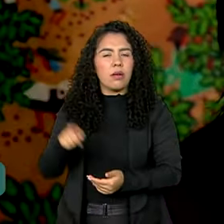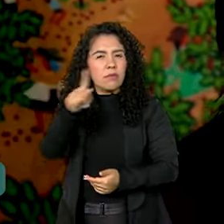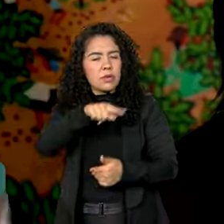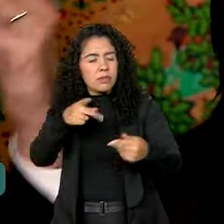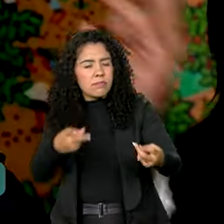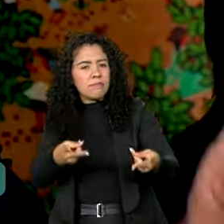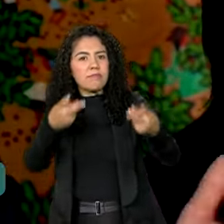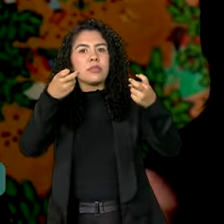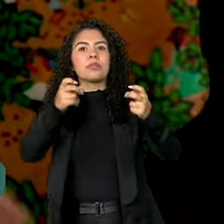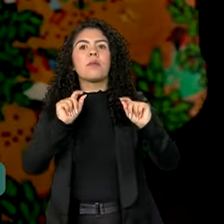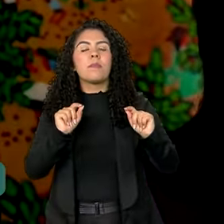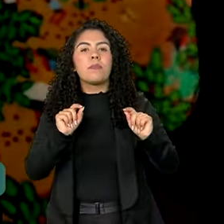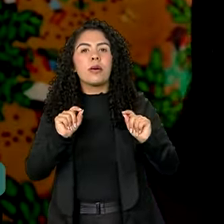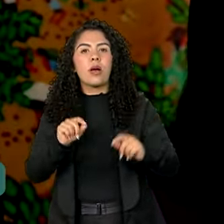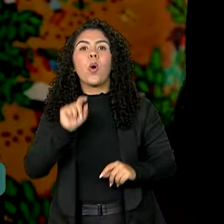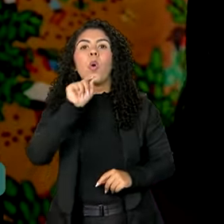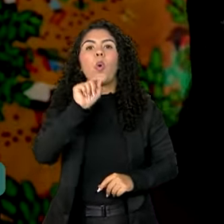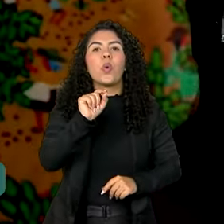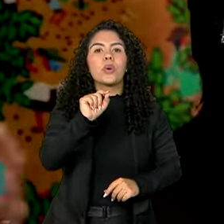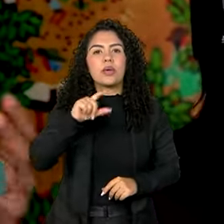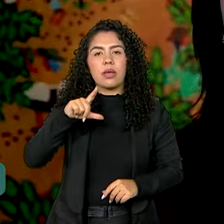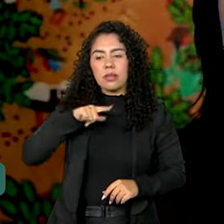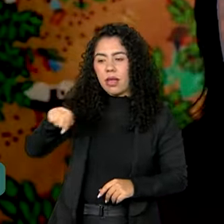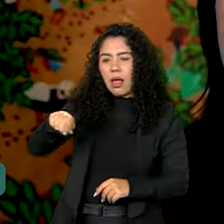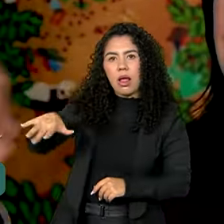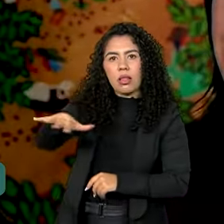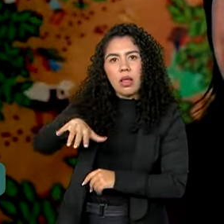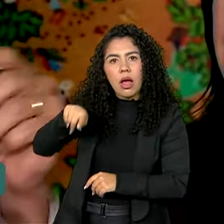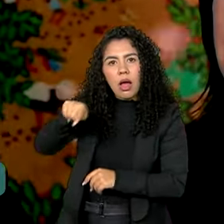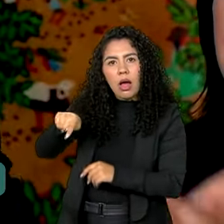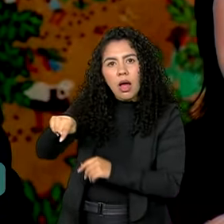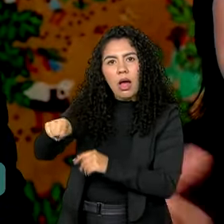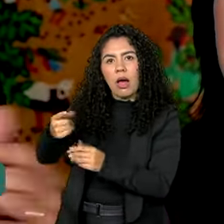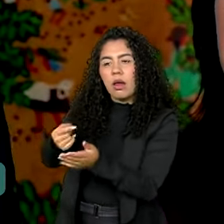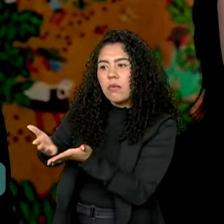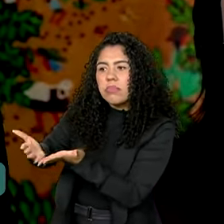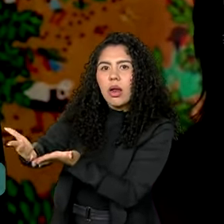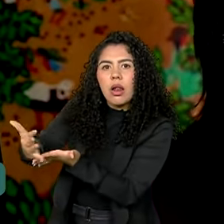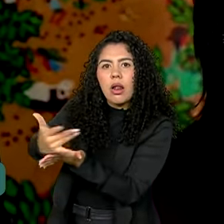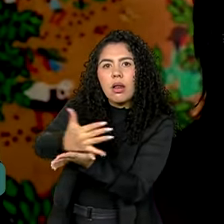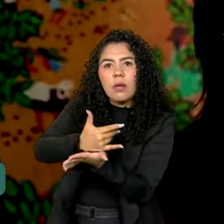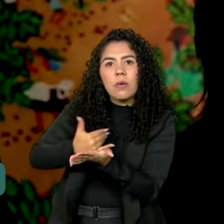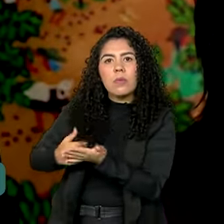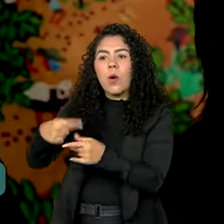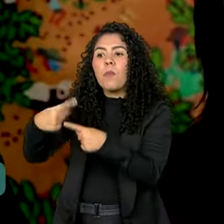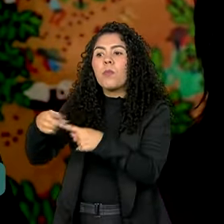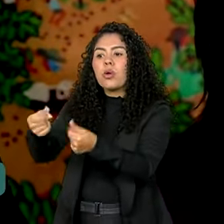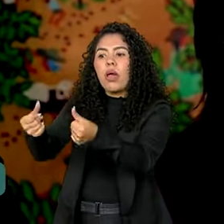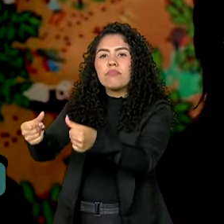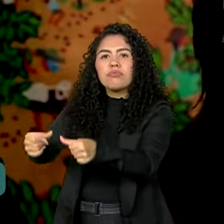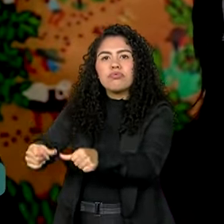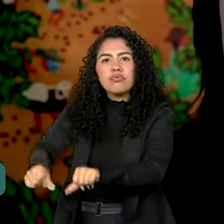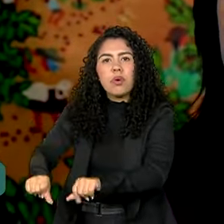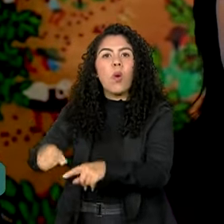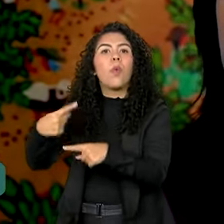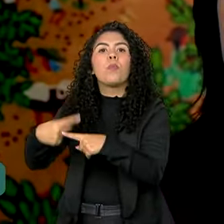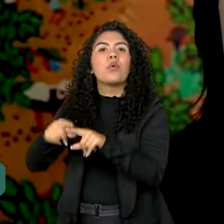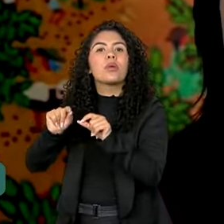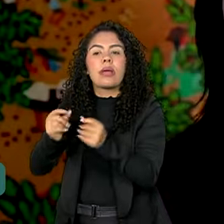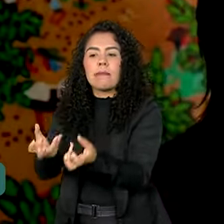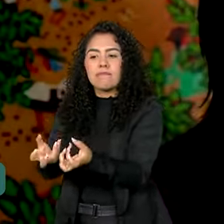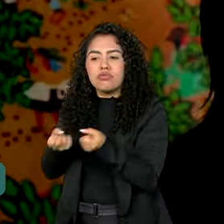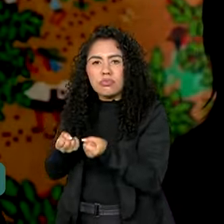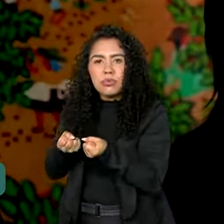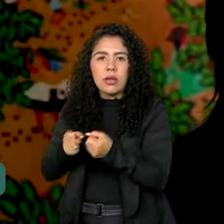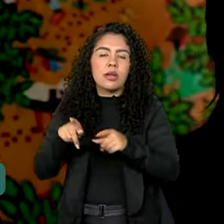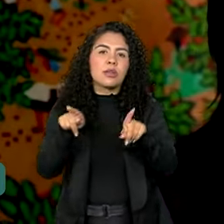o que que saiu da Projeção de receita Por que que a projeção de receita caiu e tem que contingenciar o que que aconteceu com os programas